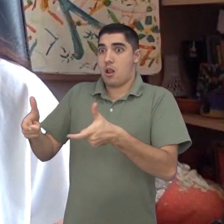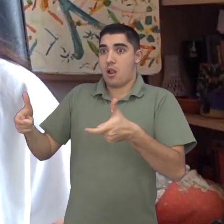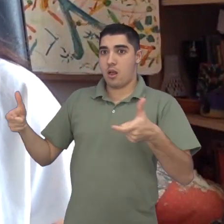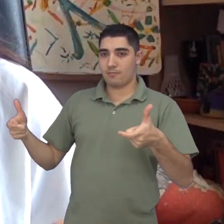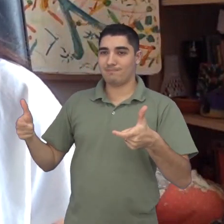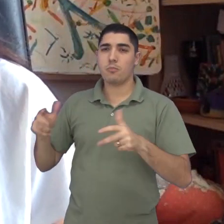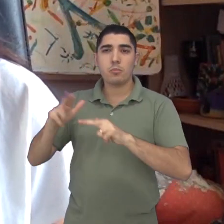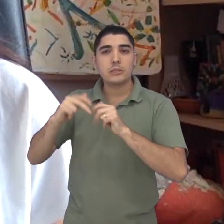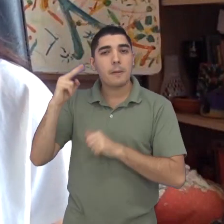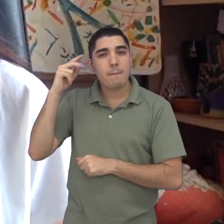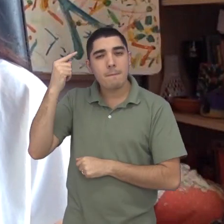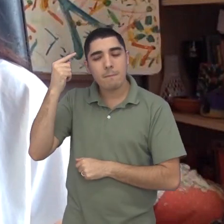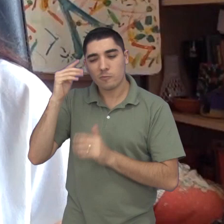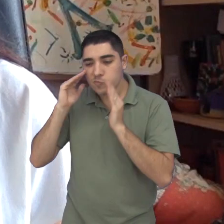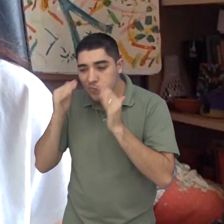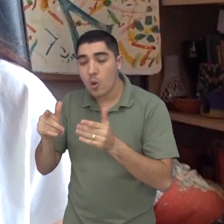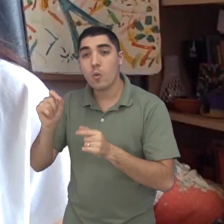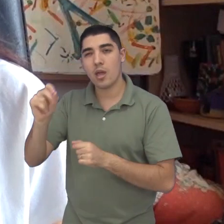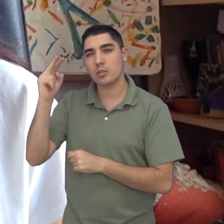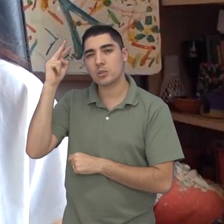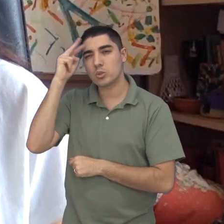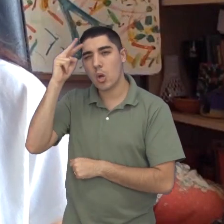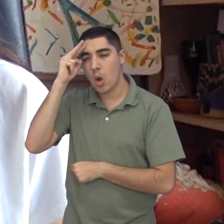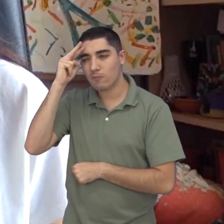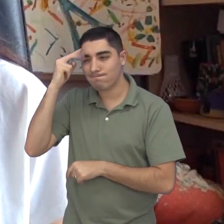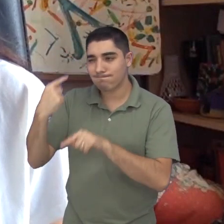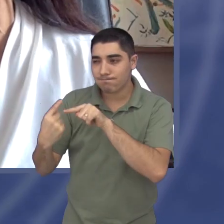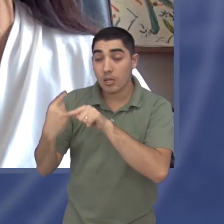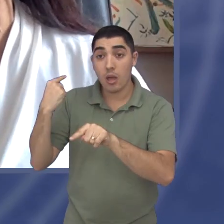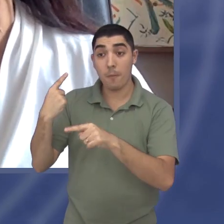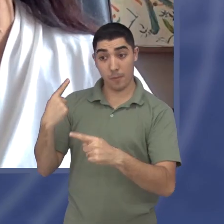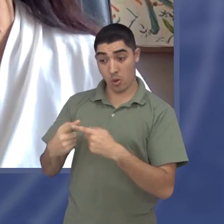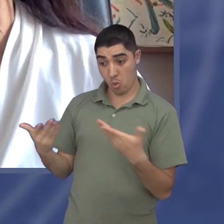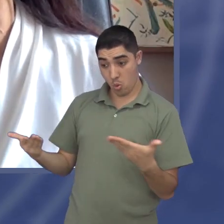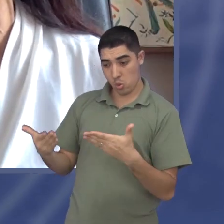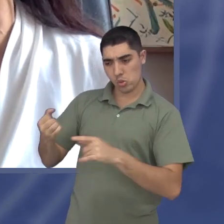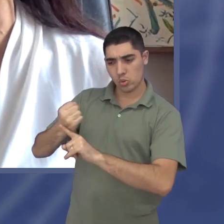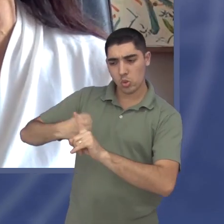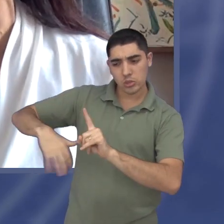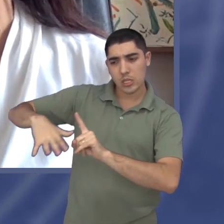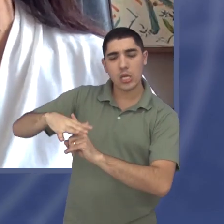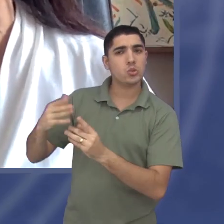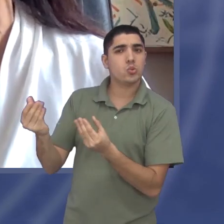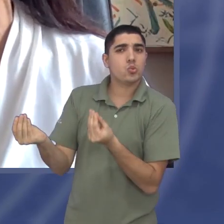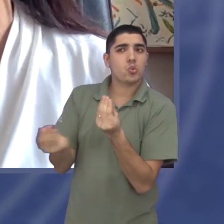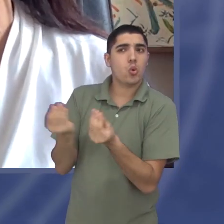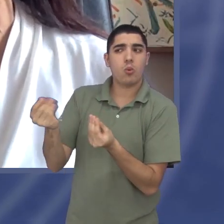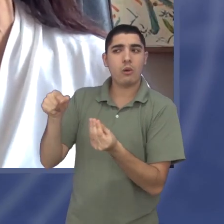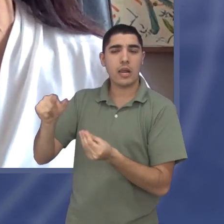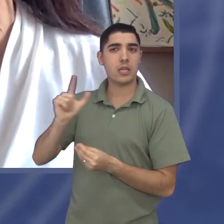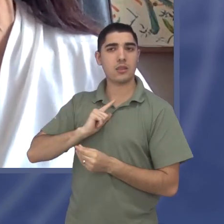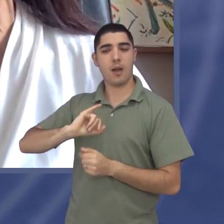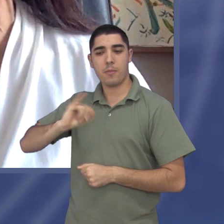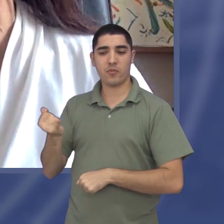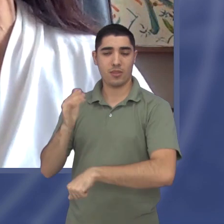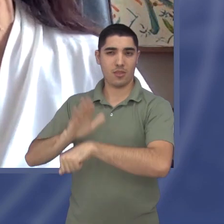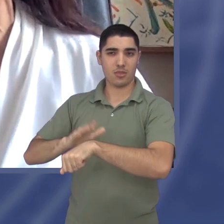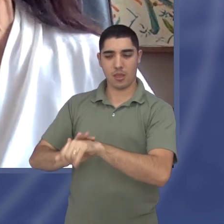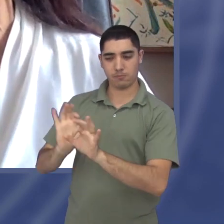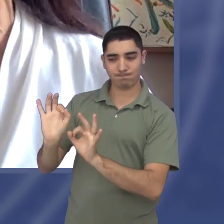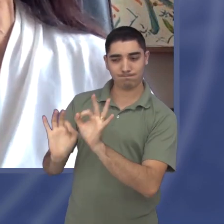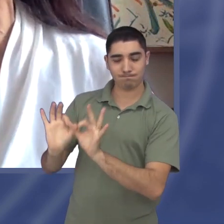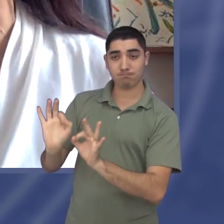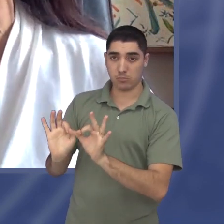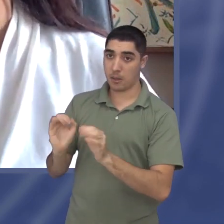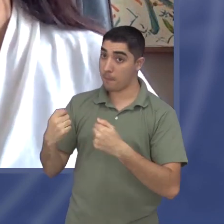pensar historicamente como a nossa sociedade tem estruturado a nossa organização do tempo. E essa organização do tempo está